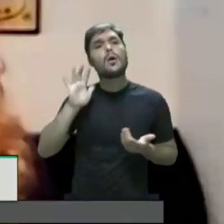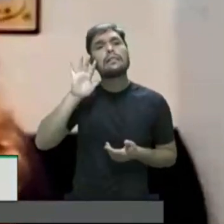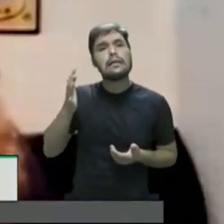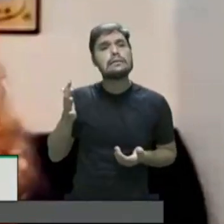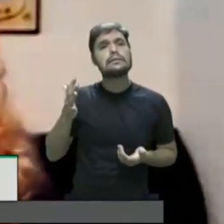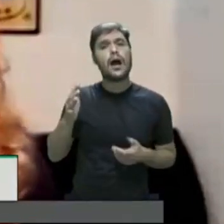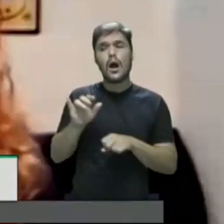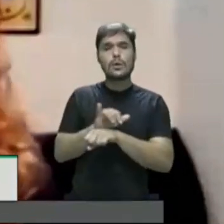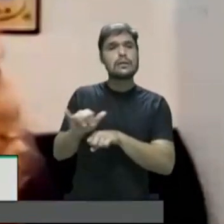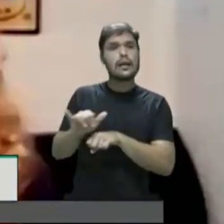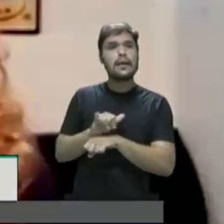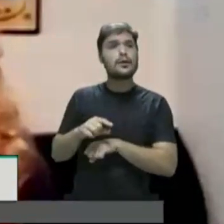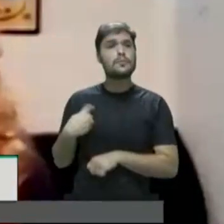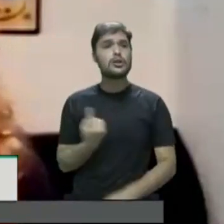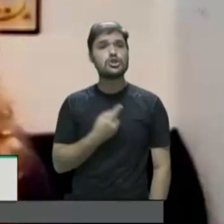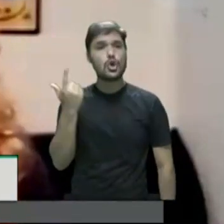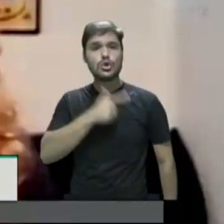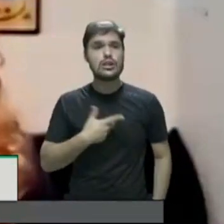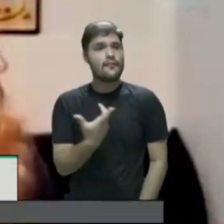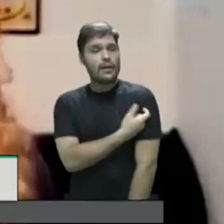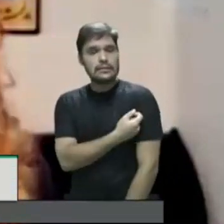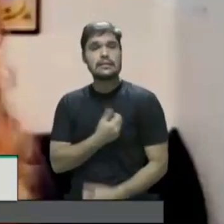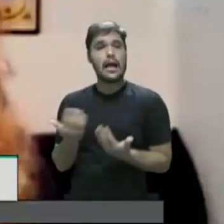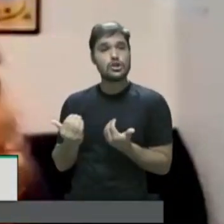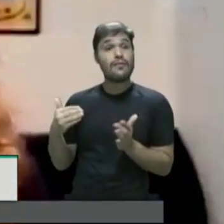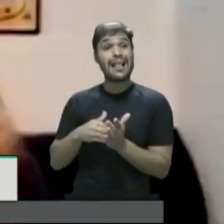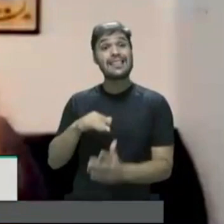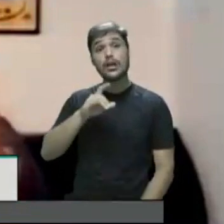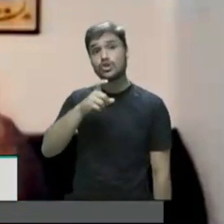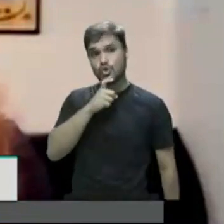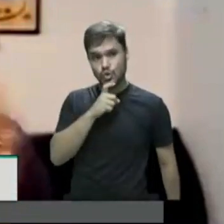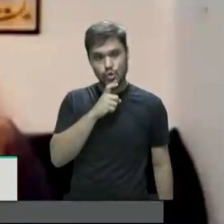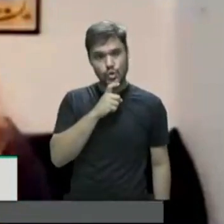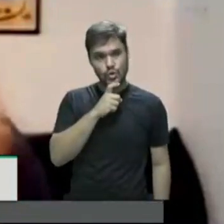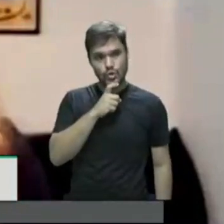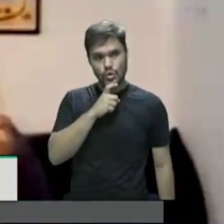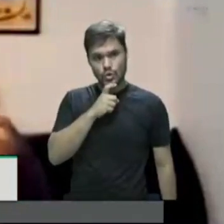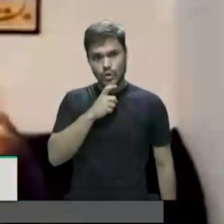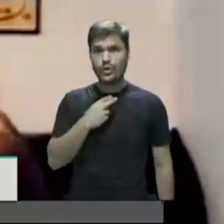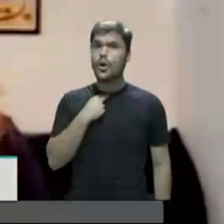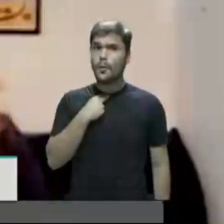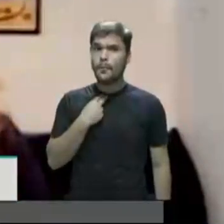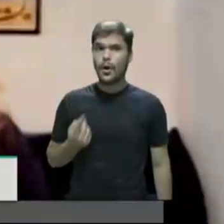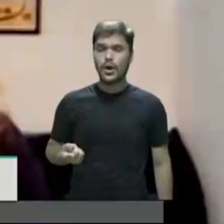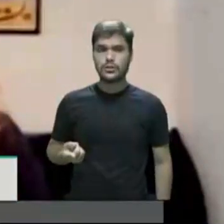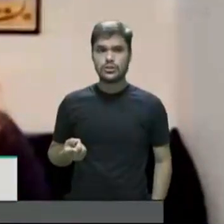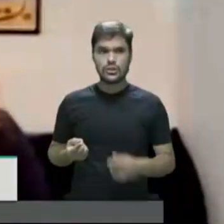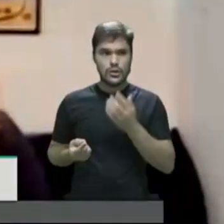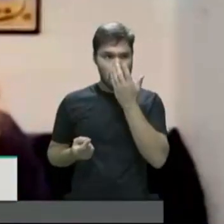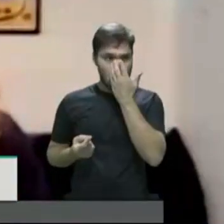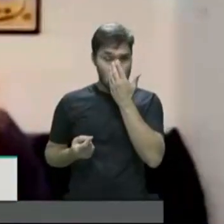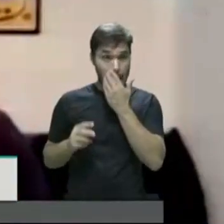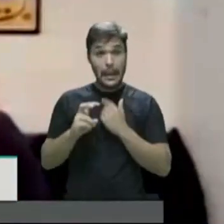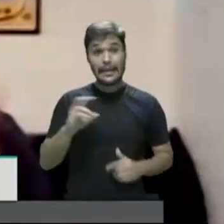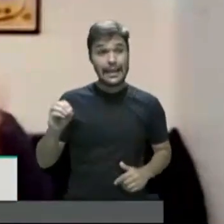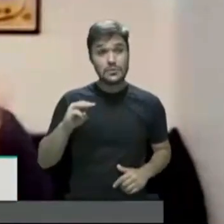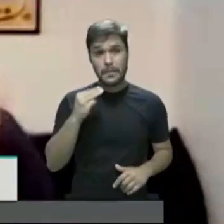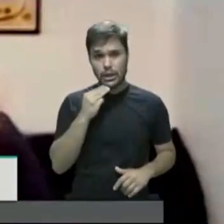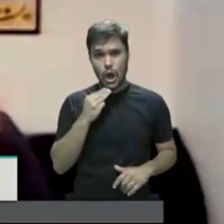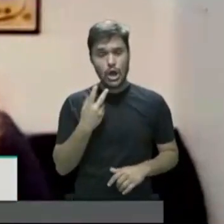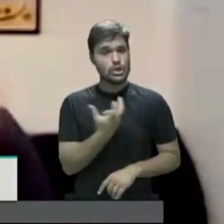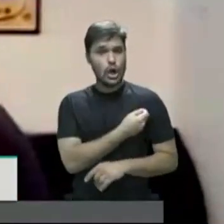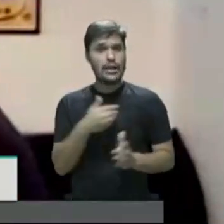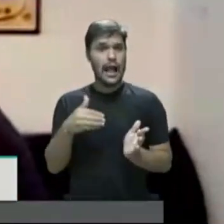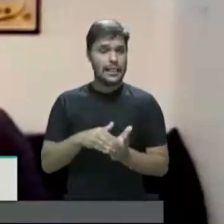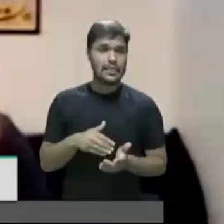estratégia para chegar na população mais jovem até julho? Não podemos nos contentar em dizer que temos 500 milhões de doses até o final